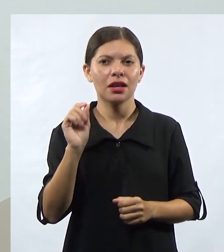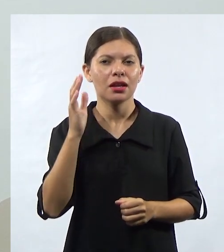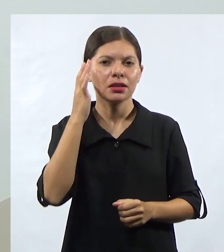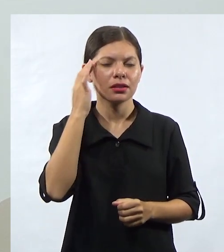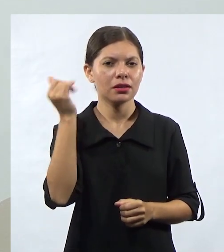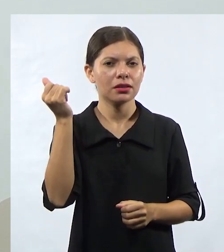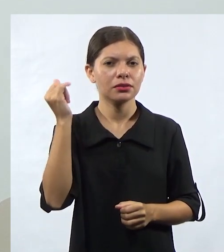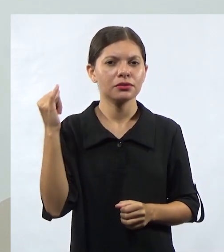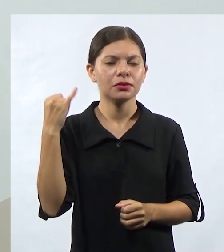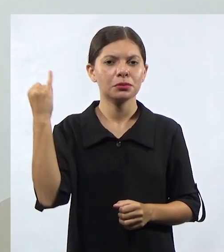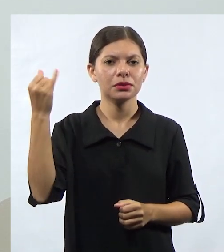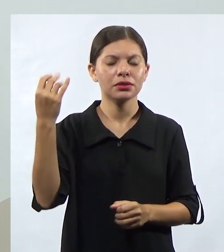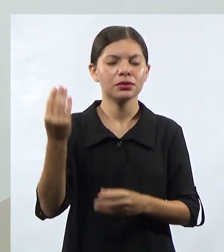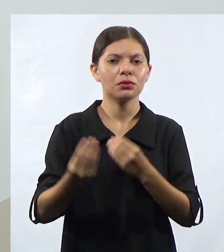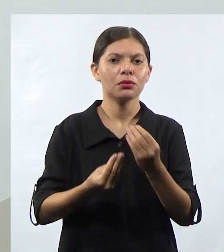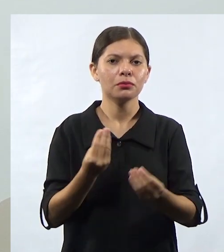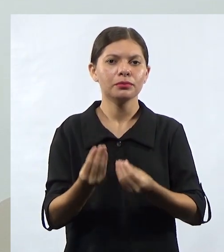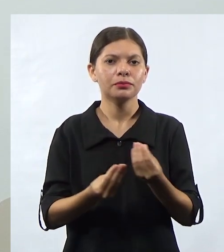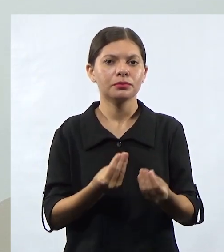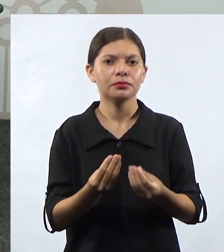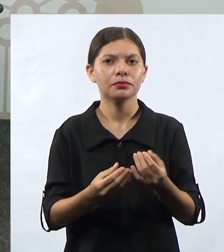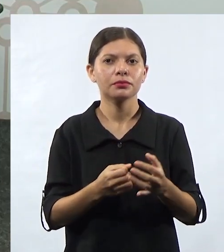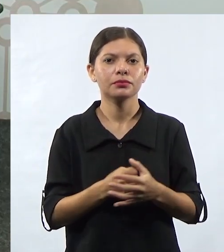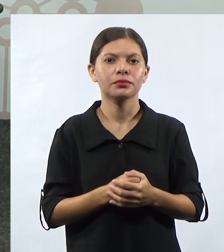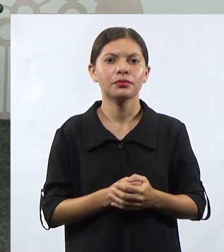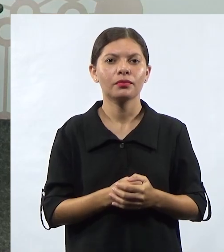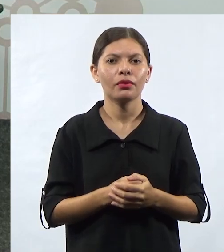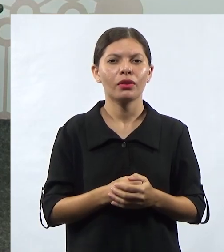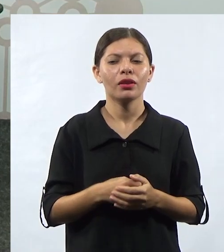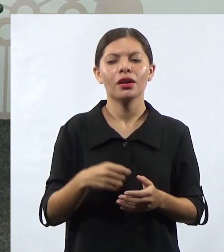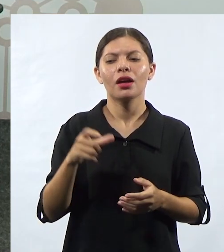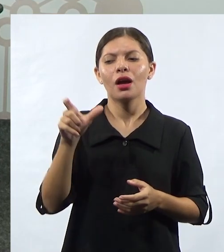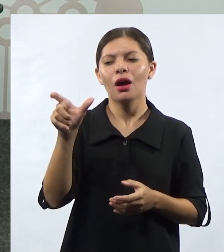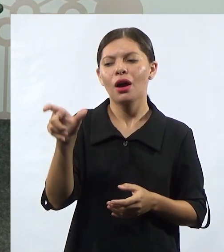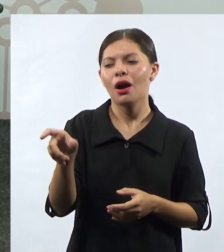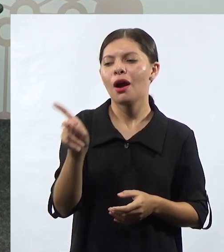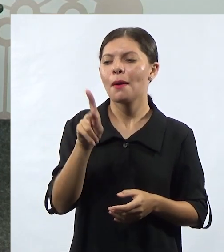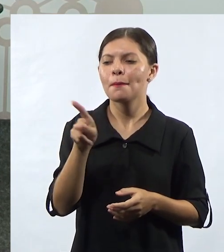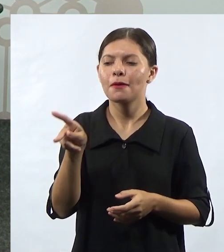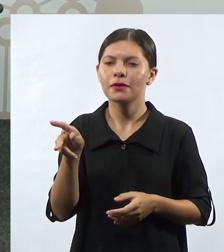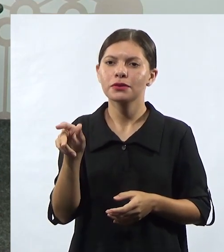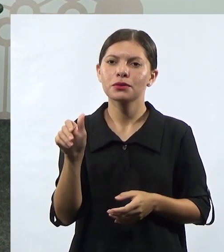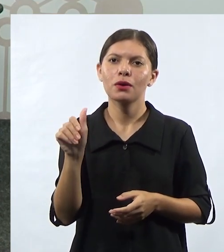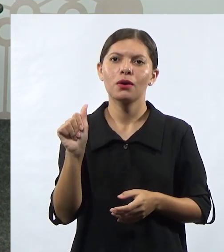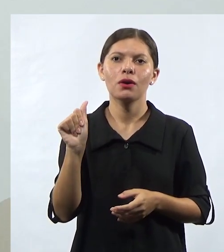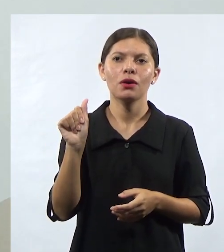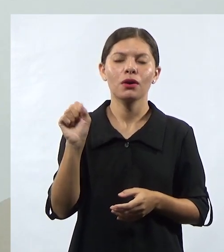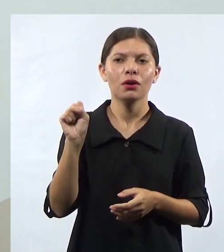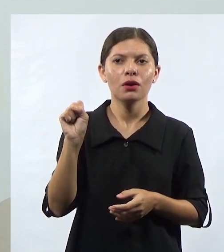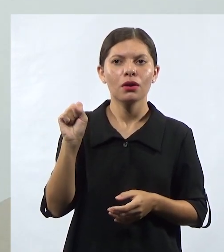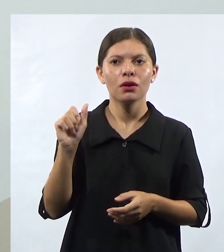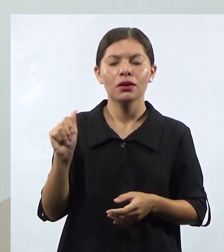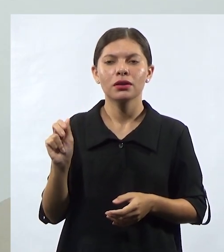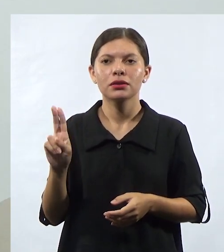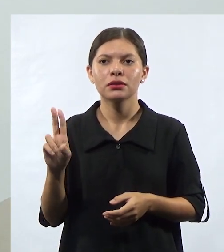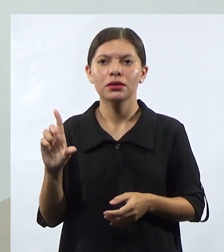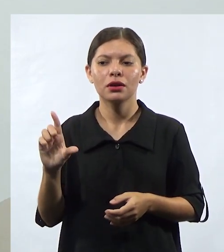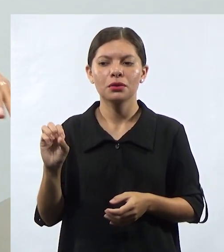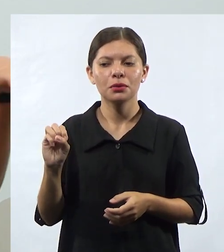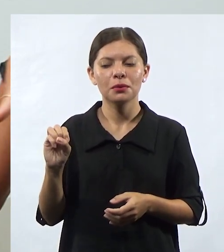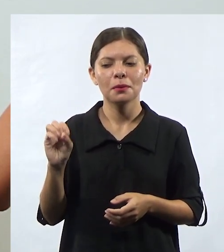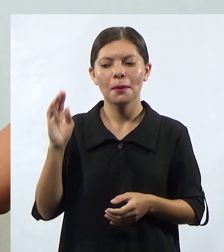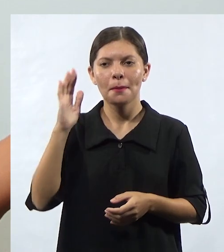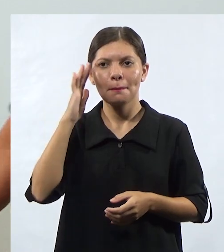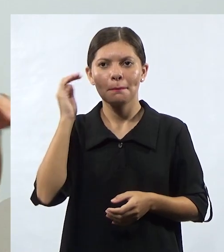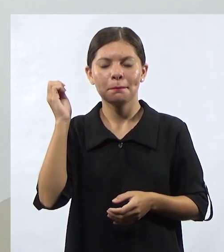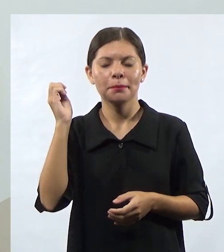foi importante? Como que foi importante? Então, não é o que o professor Saulo pensa de importante, não é o que a professora Anabela, não é A,